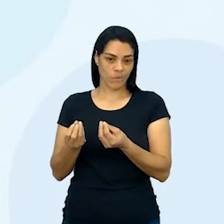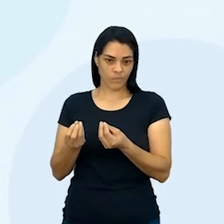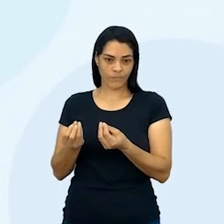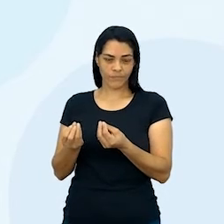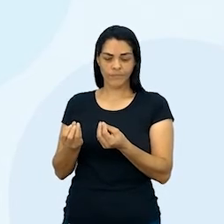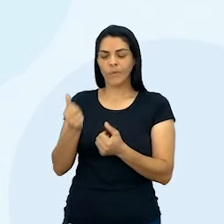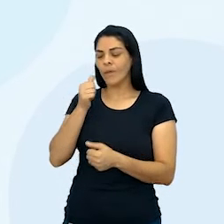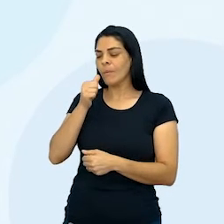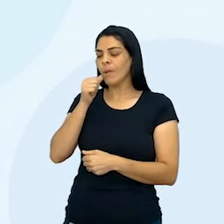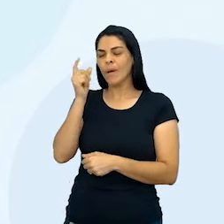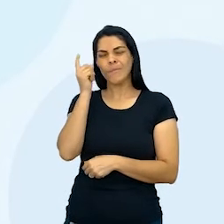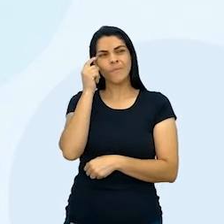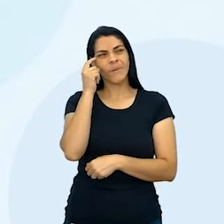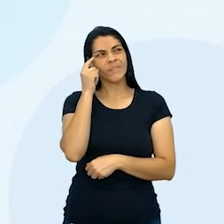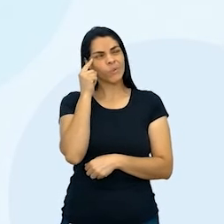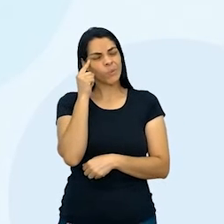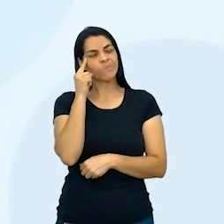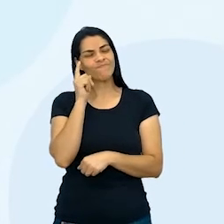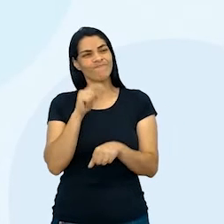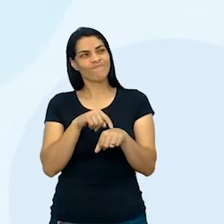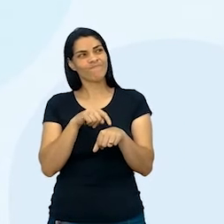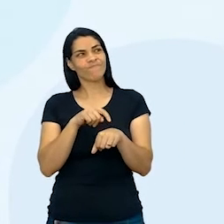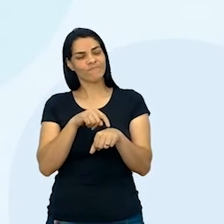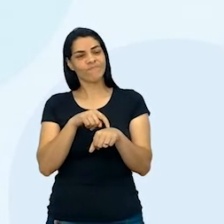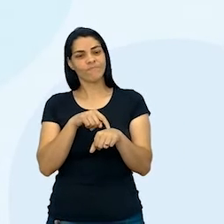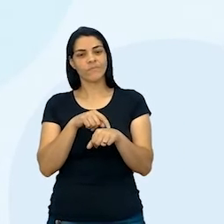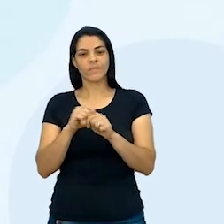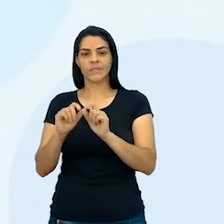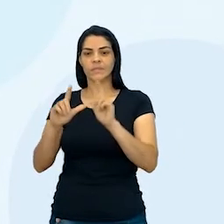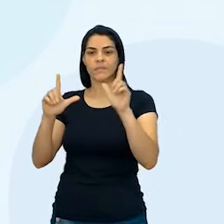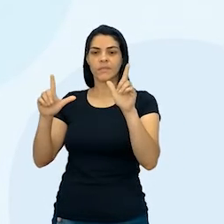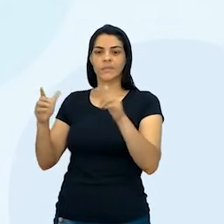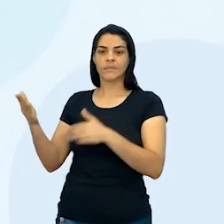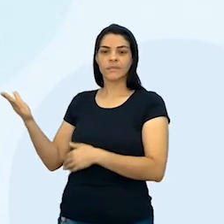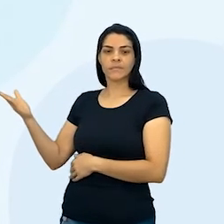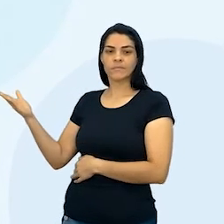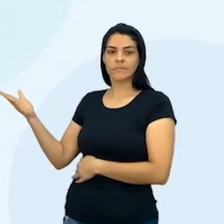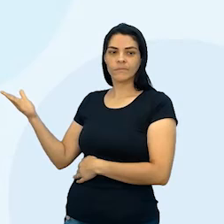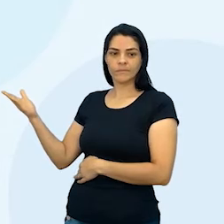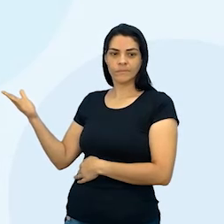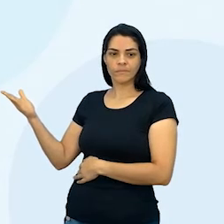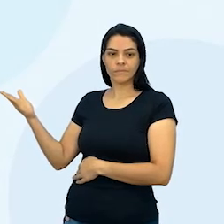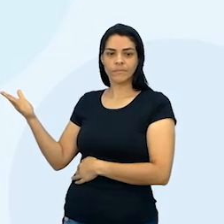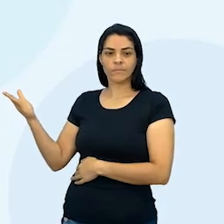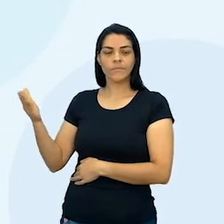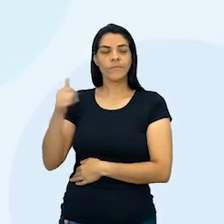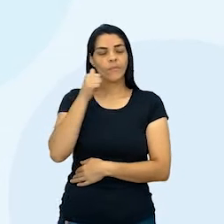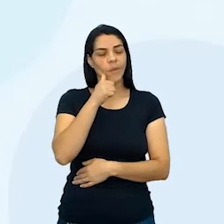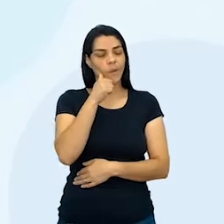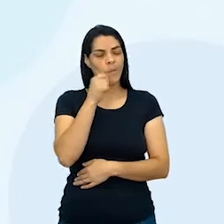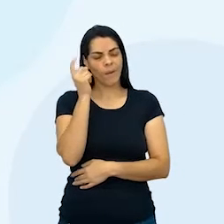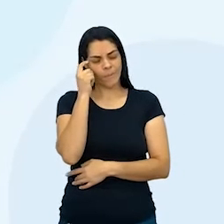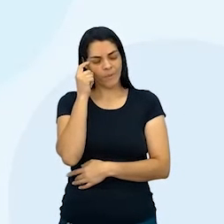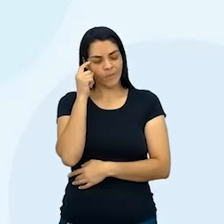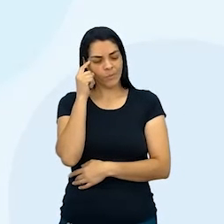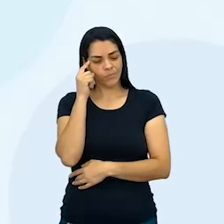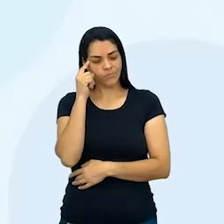Tina pensou por alguns instantes, no próximo slide, Tina pensou por alguns instantes e